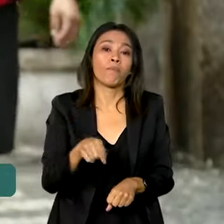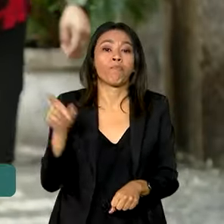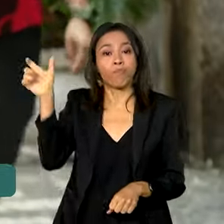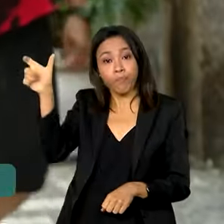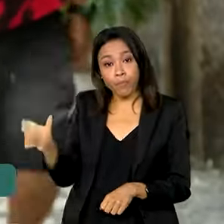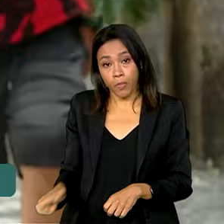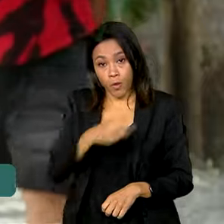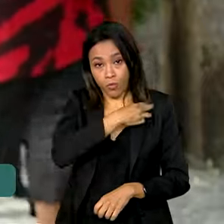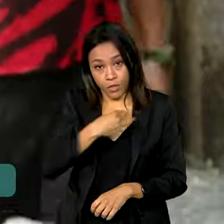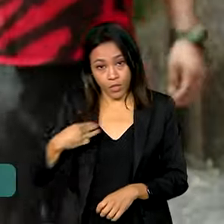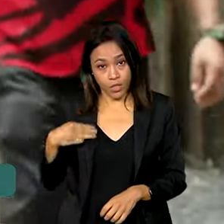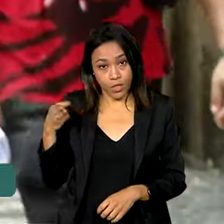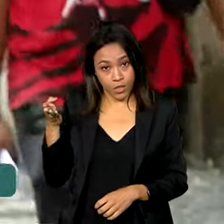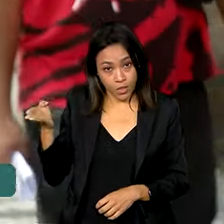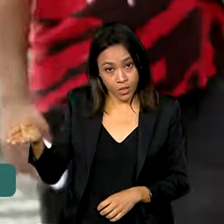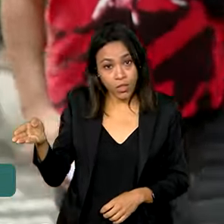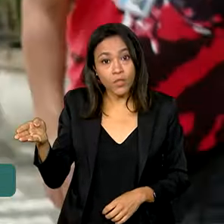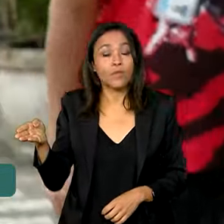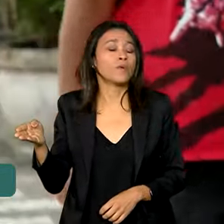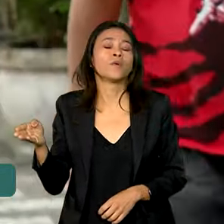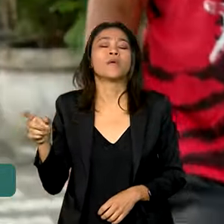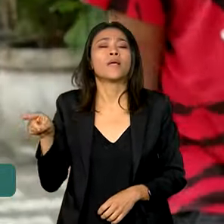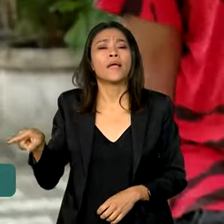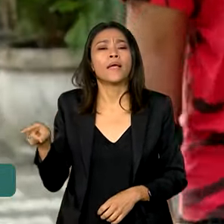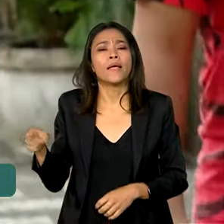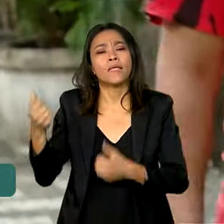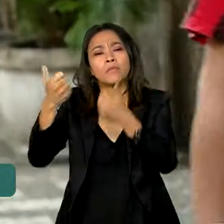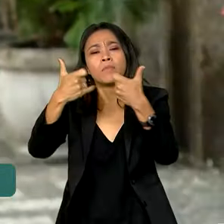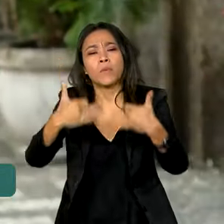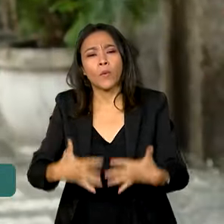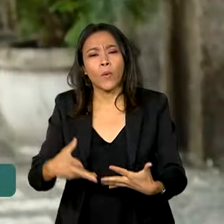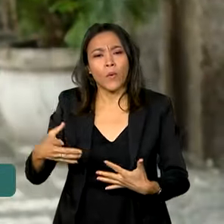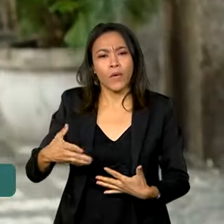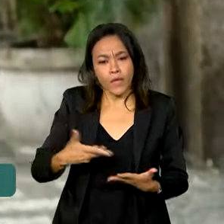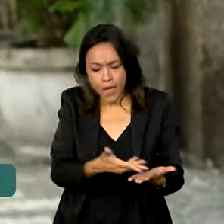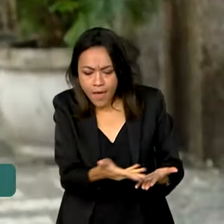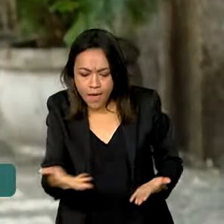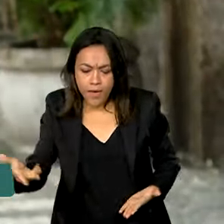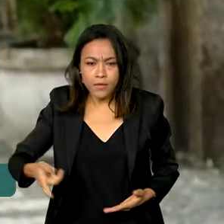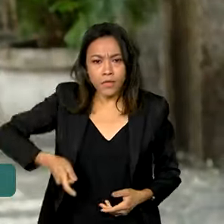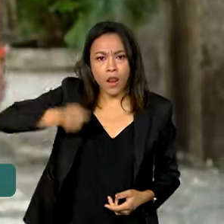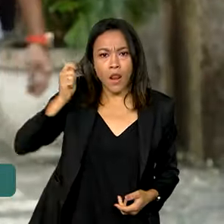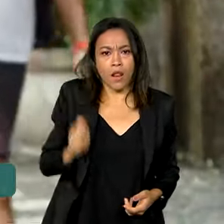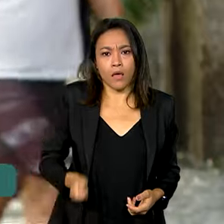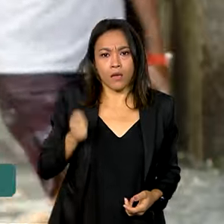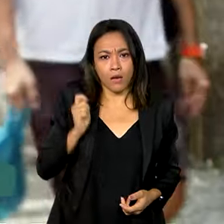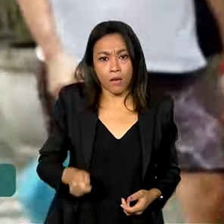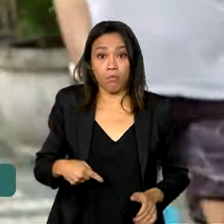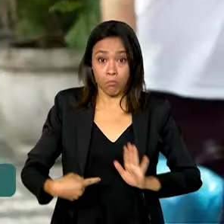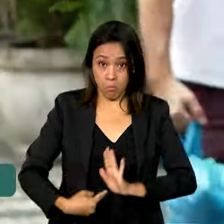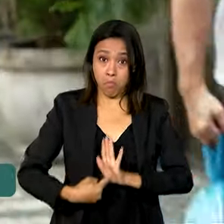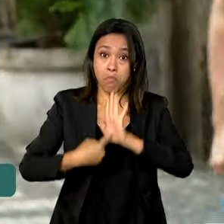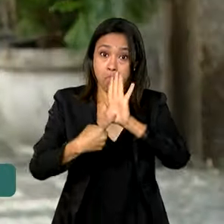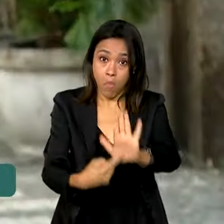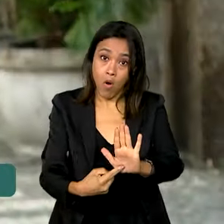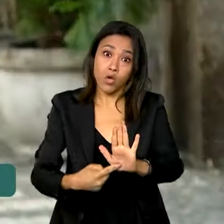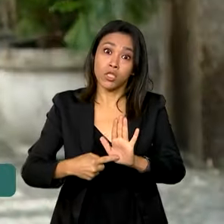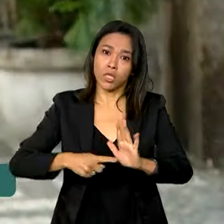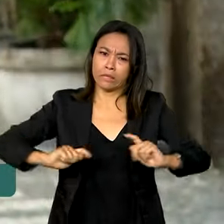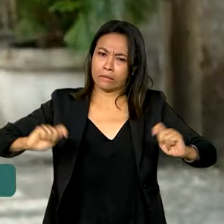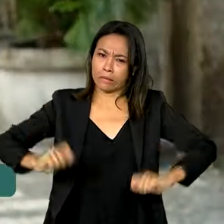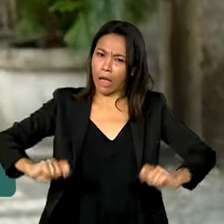e Aeroportos, Silvio Costa Filho, esses leilões, eles evidenciam o potencial brasileiro para